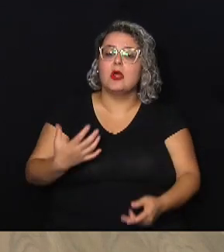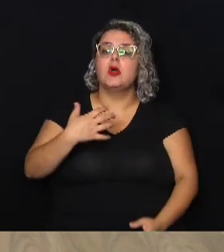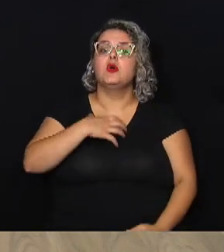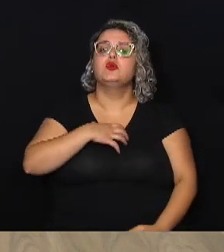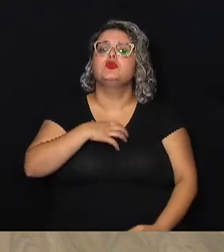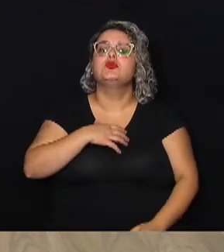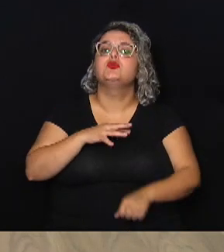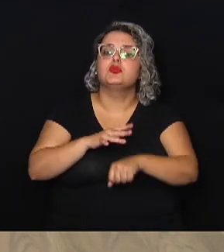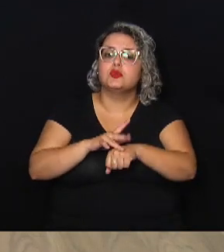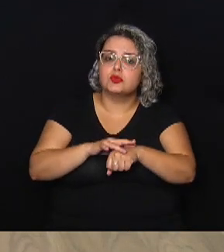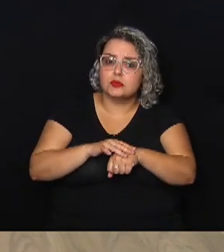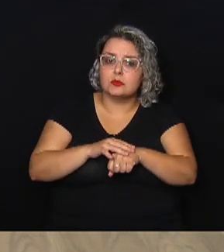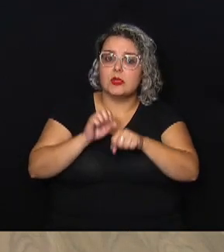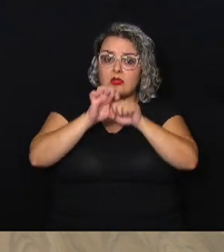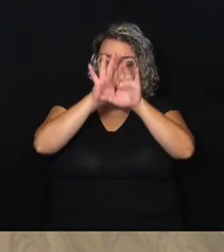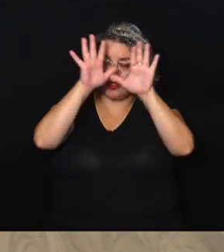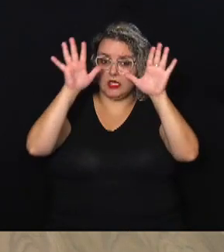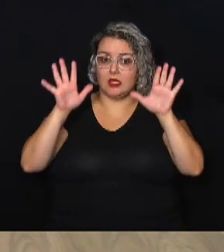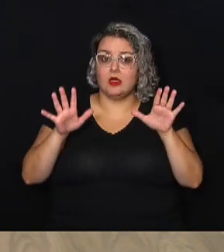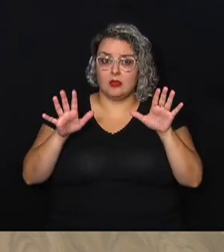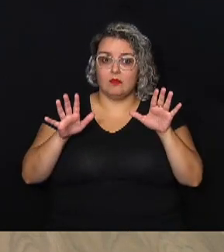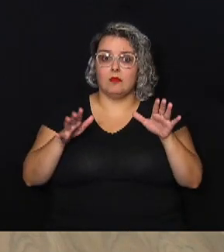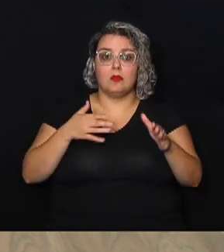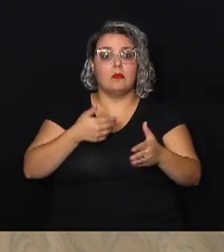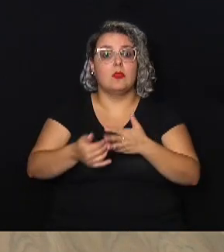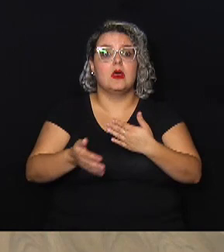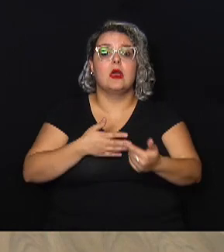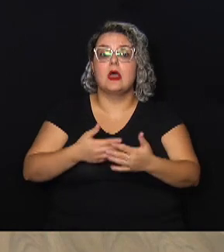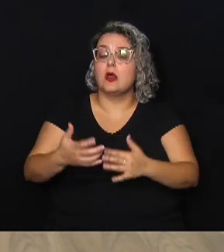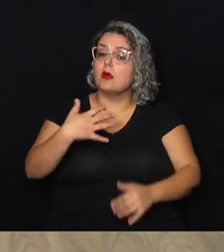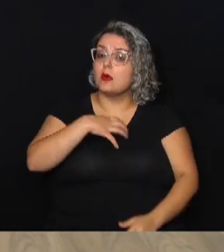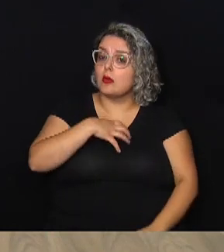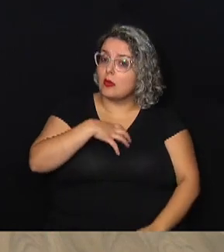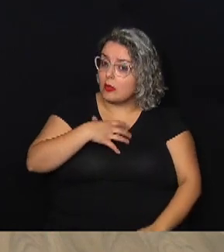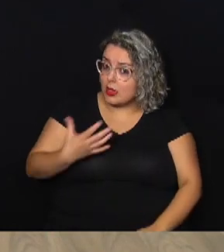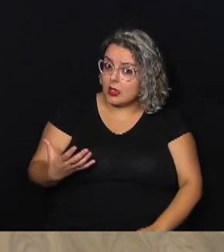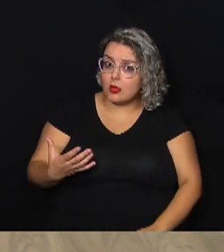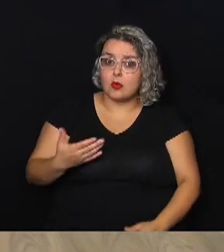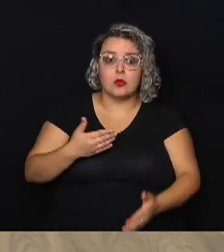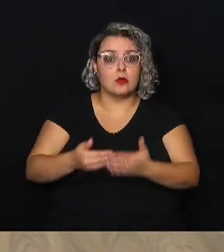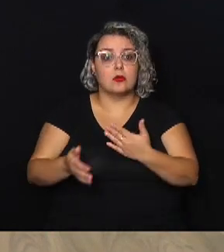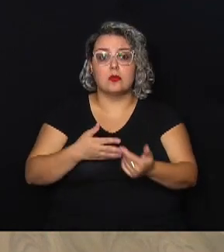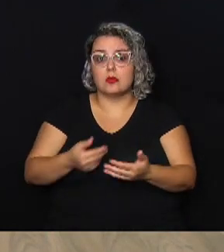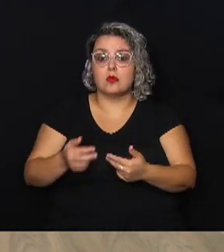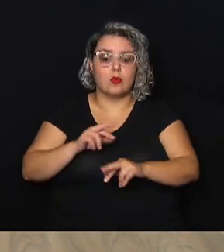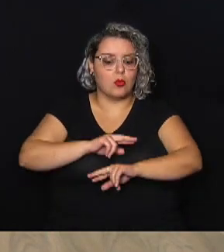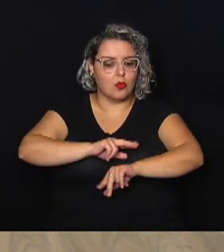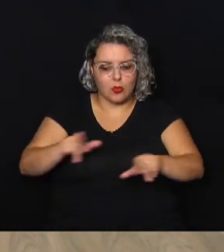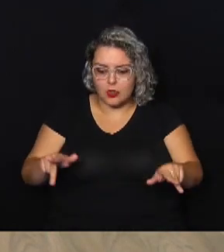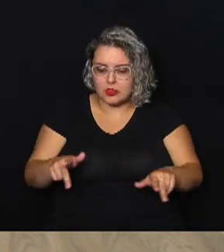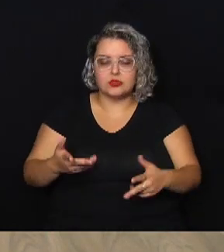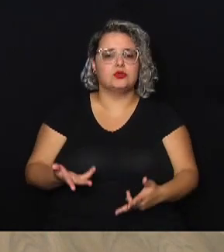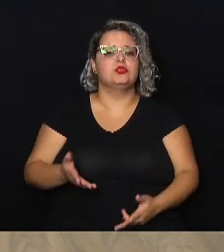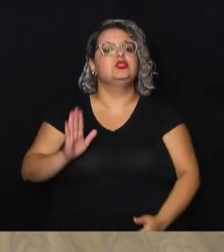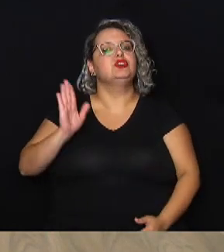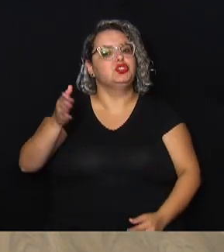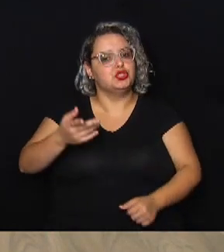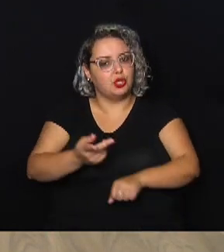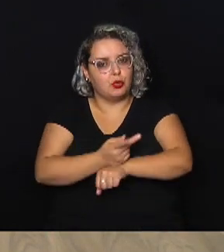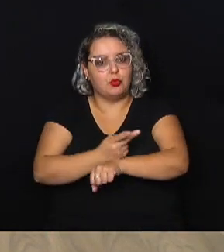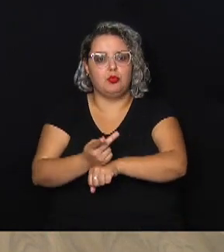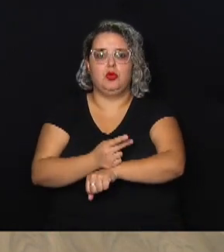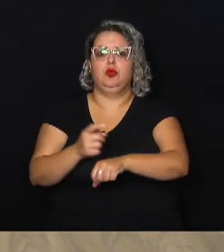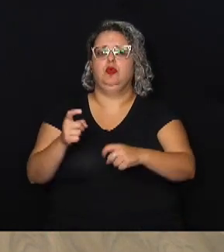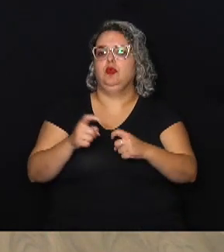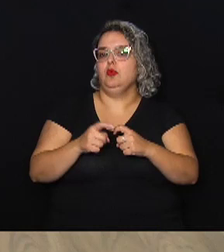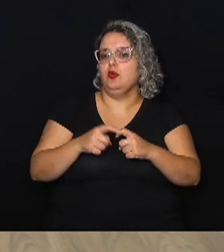da doença para ficar bem claro, para qualquer sintoma, qualquer coisa diferente, já procurar um médico,